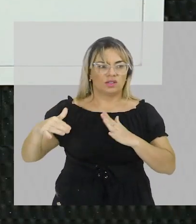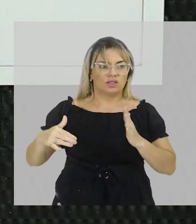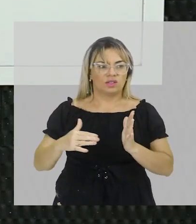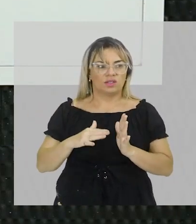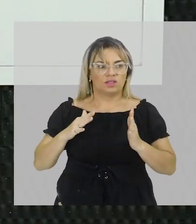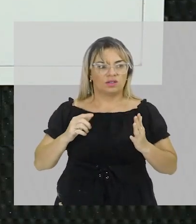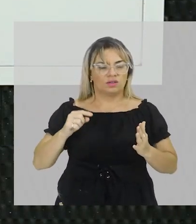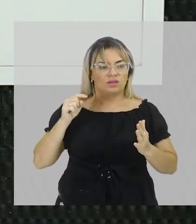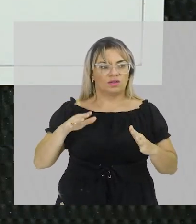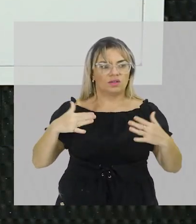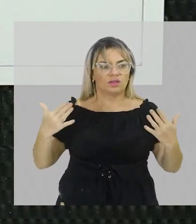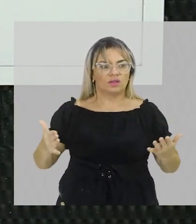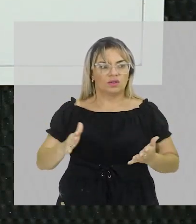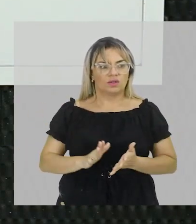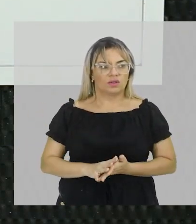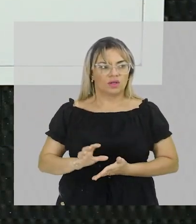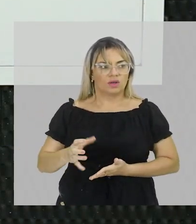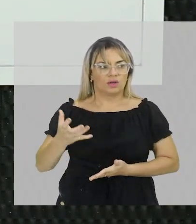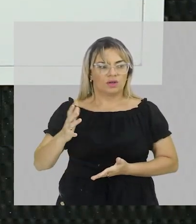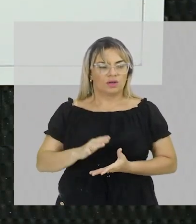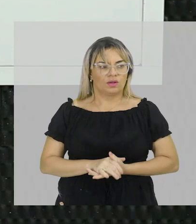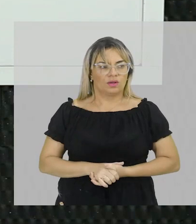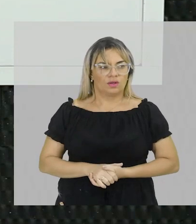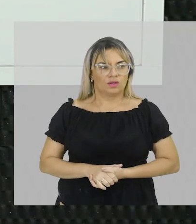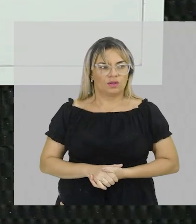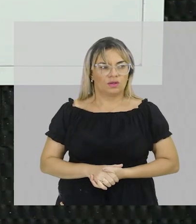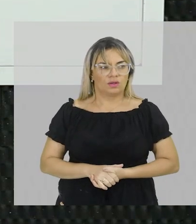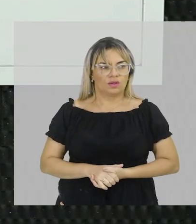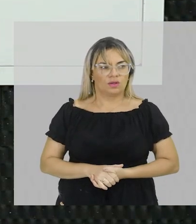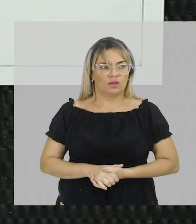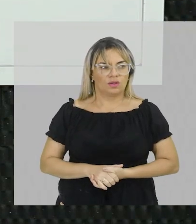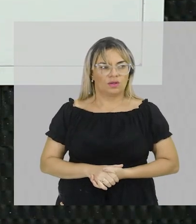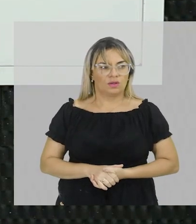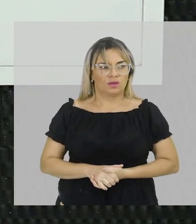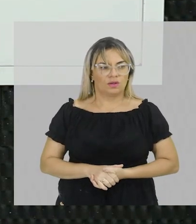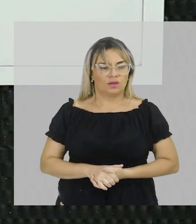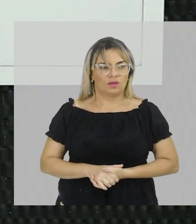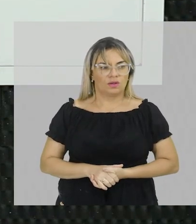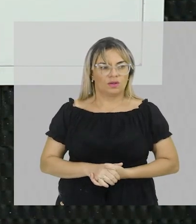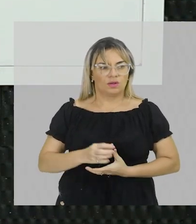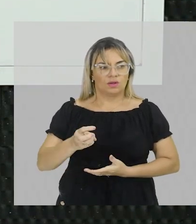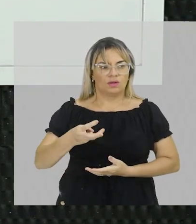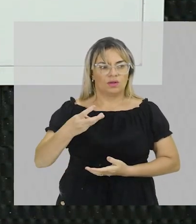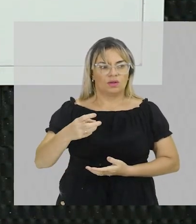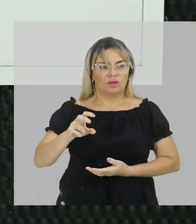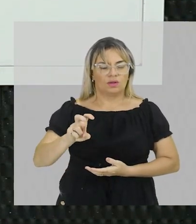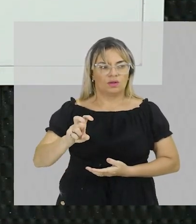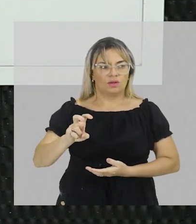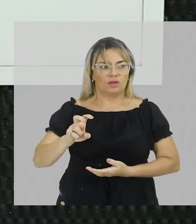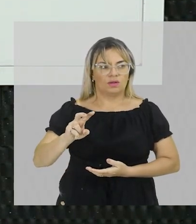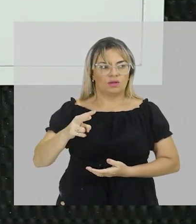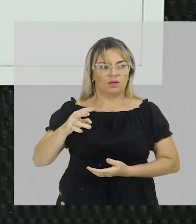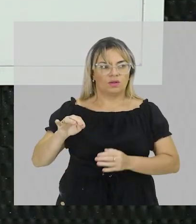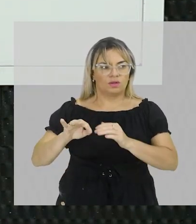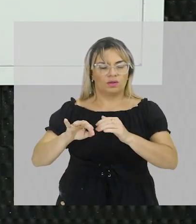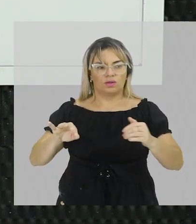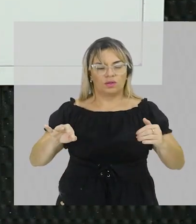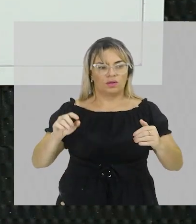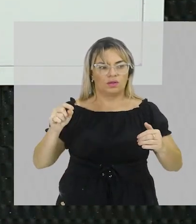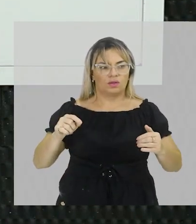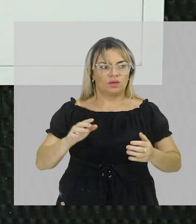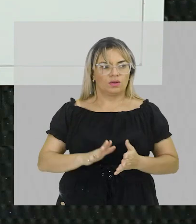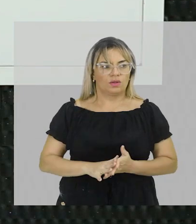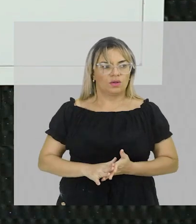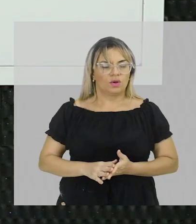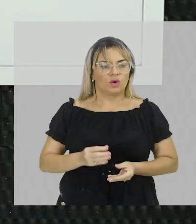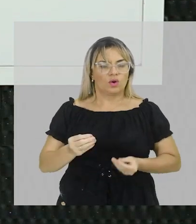raiz quadrada, o que vai acontecer? Esse 35 vai sair, porque ele está ao quadrado, e dentro vai ficar o